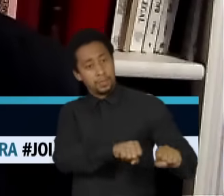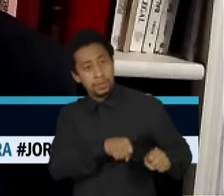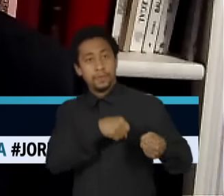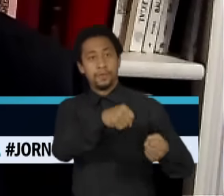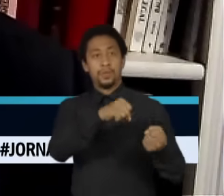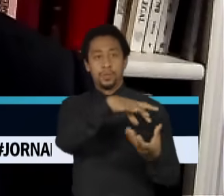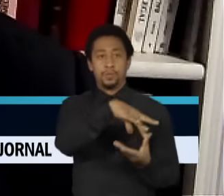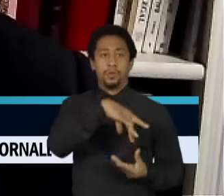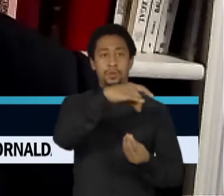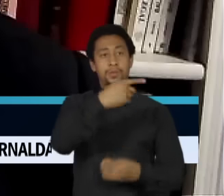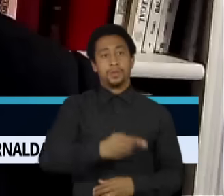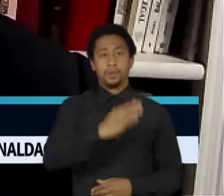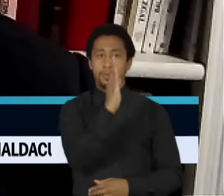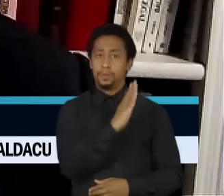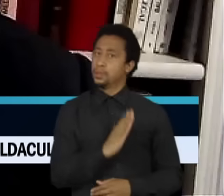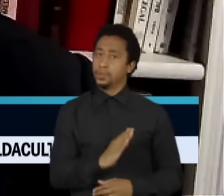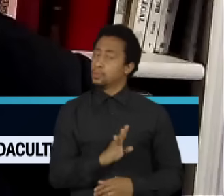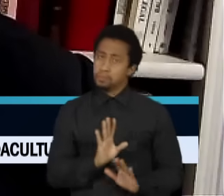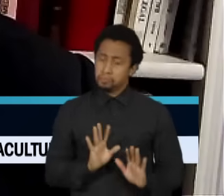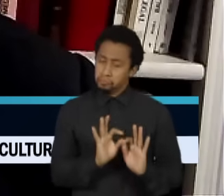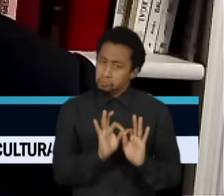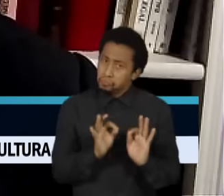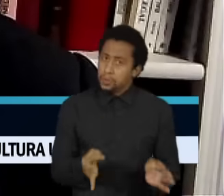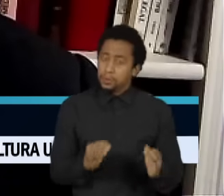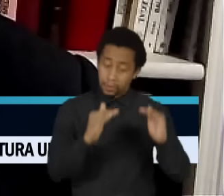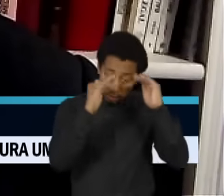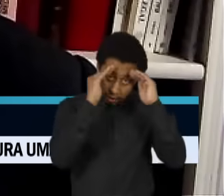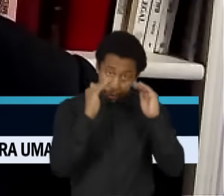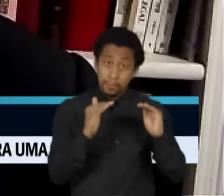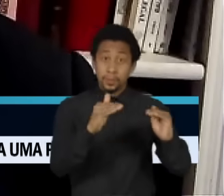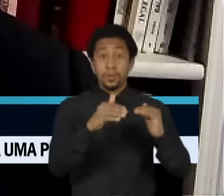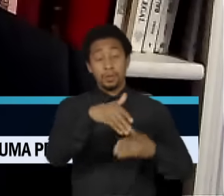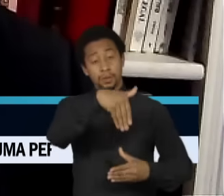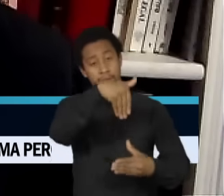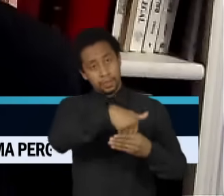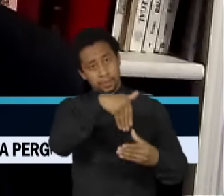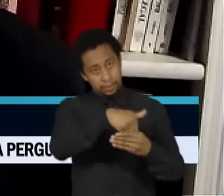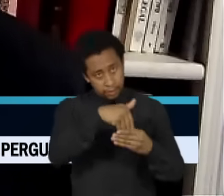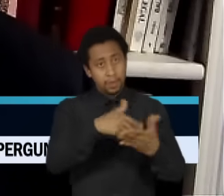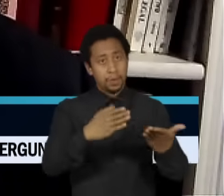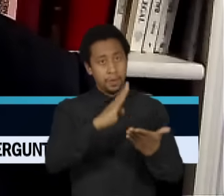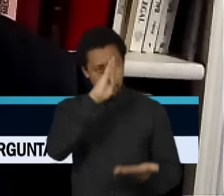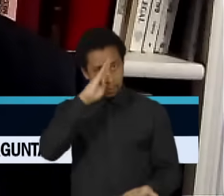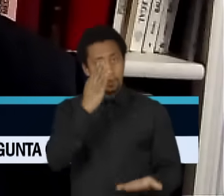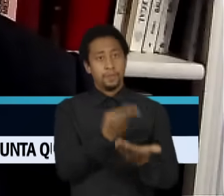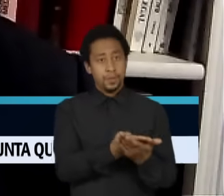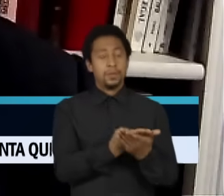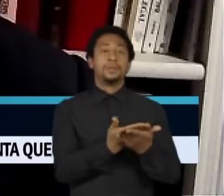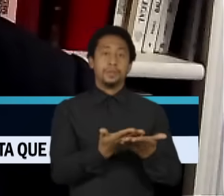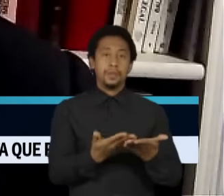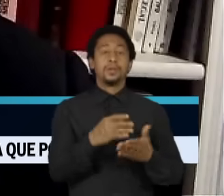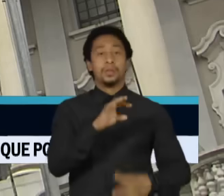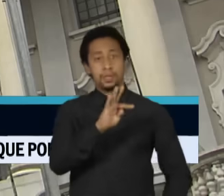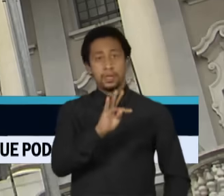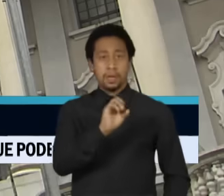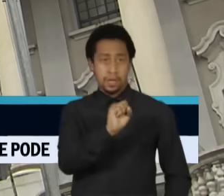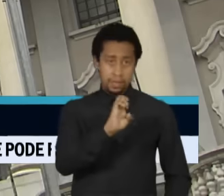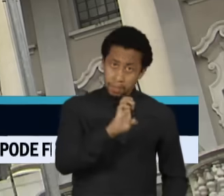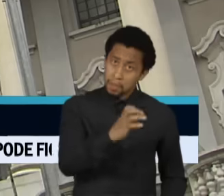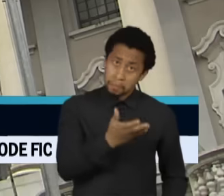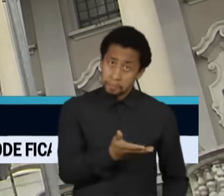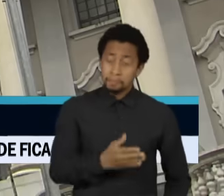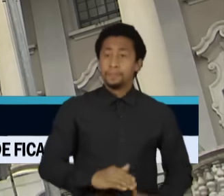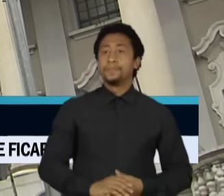da democracia no Brasil e do respeito às eleições, da confiança na justiça eleitoral. A